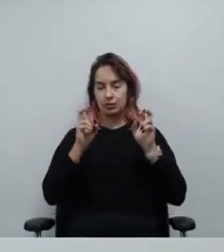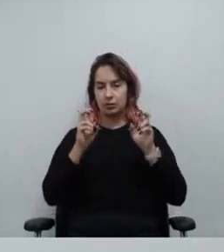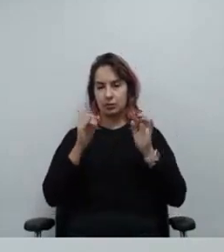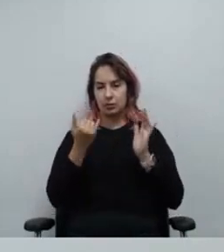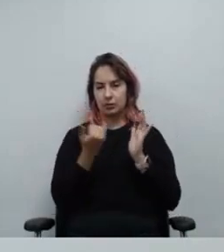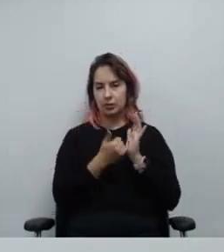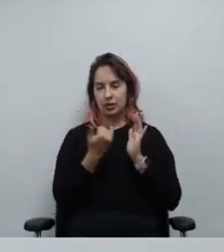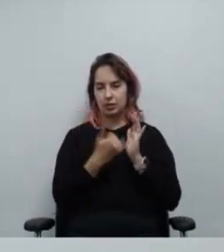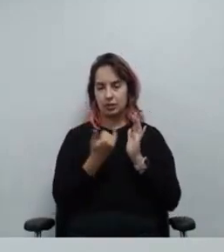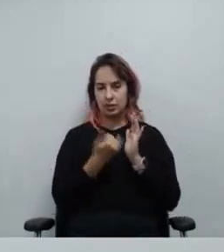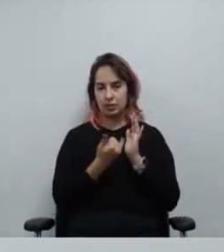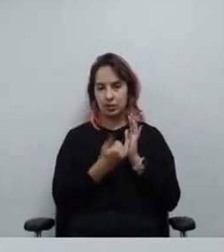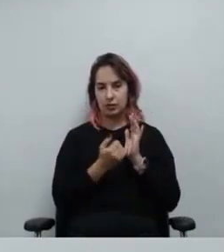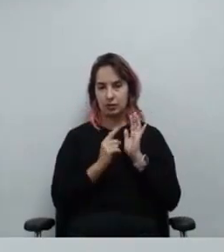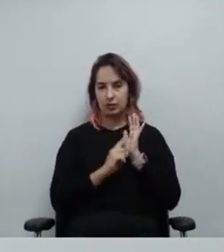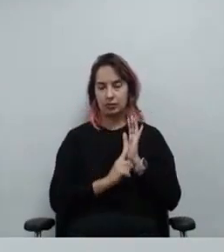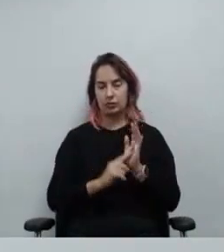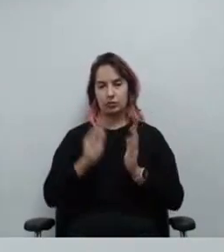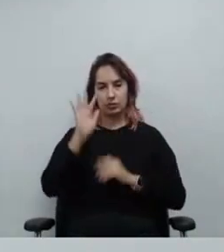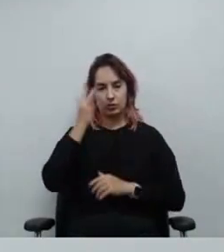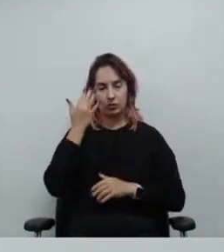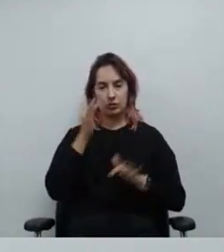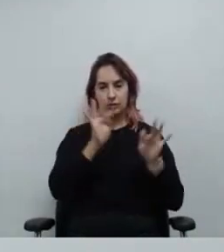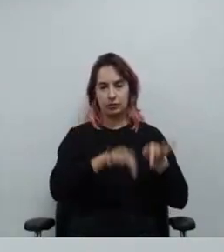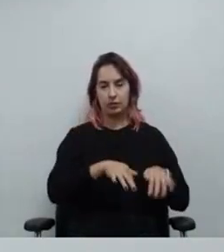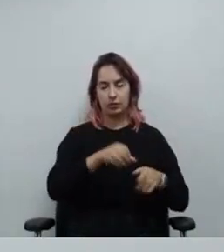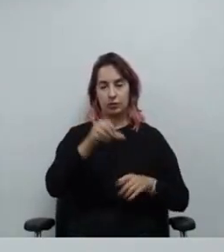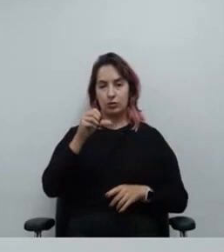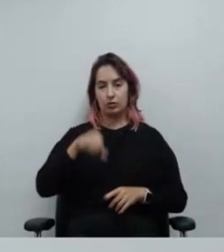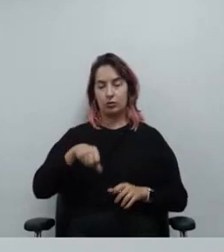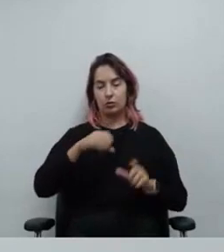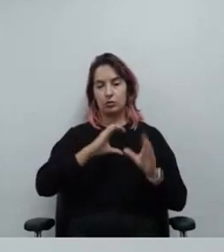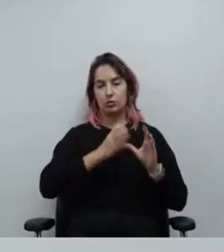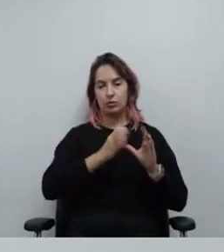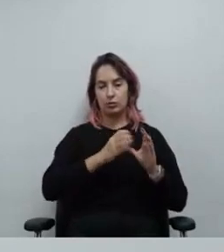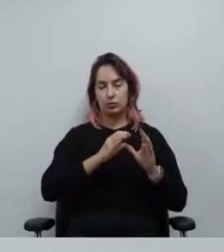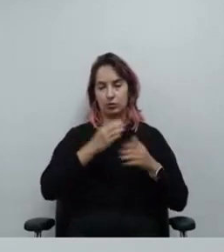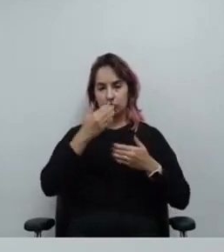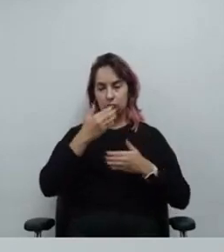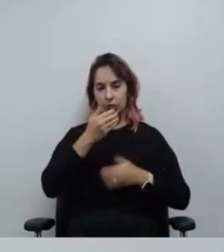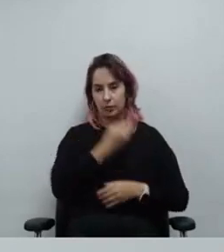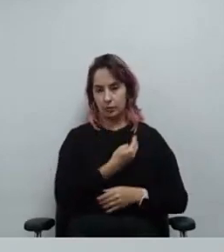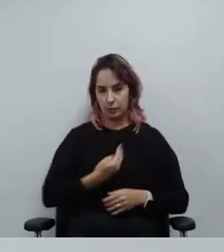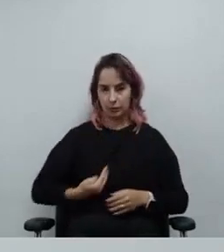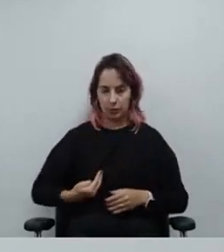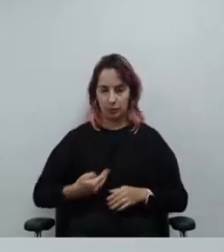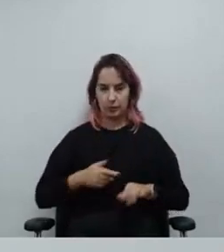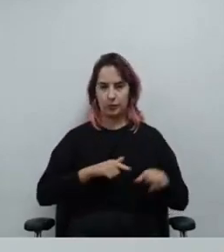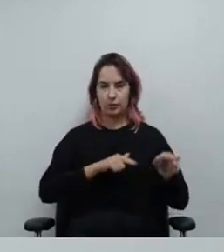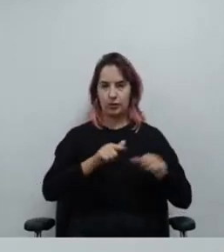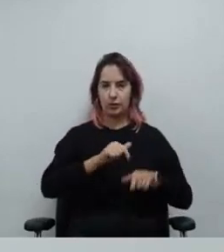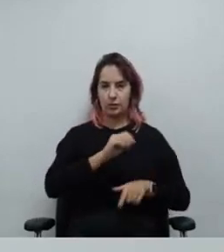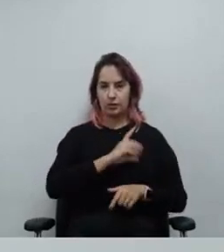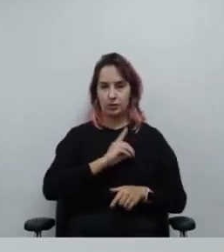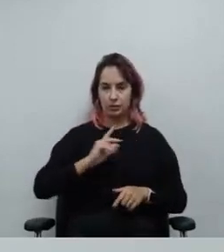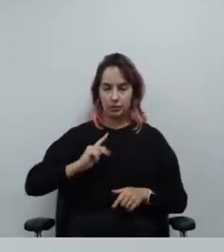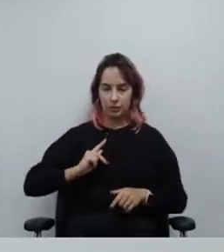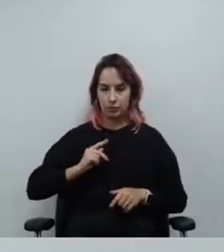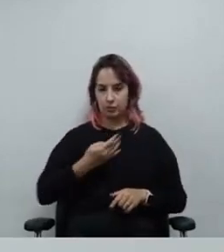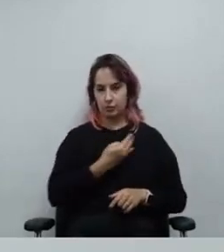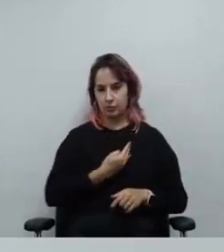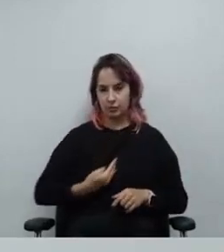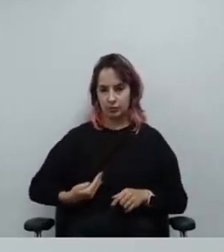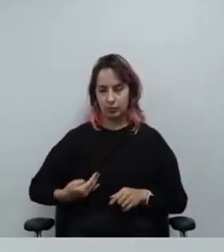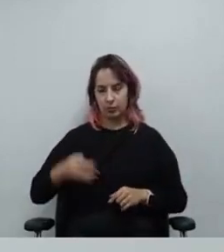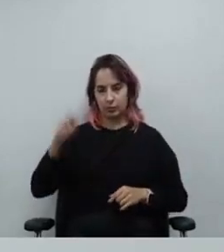edital que retrata o resultado final do 9º concurso público de provas e títulos para ingresso na carreira de defensor e defensora pública